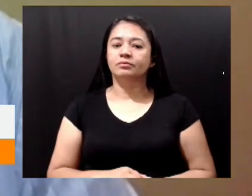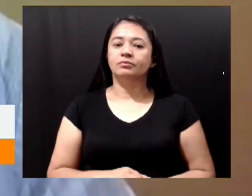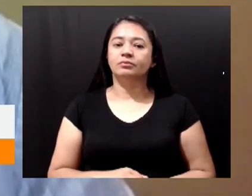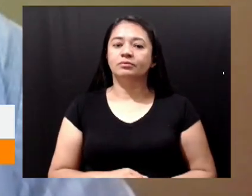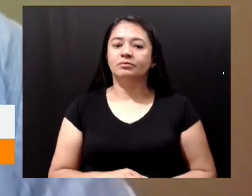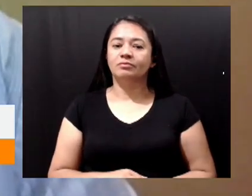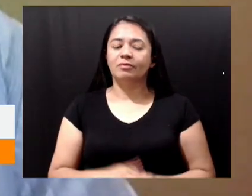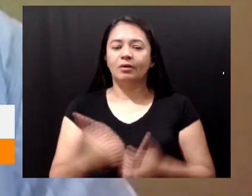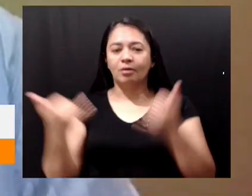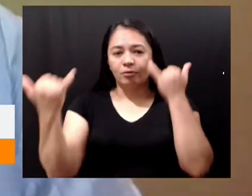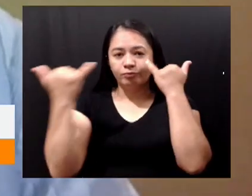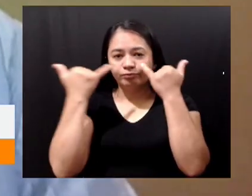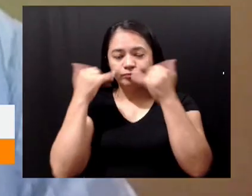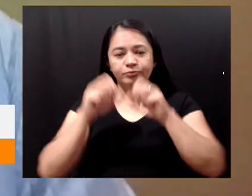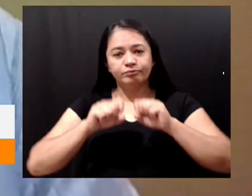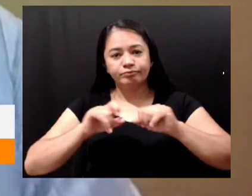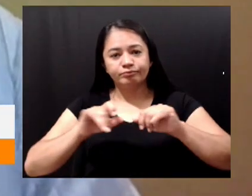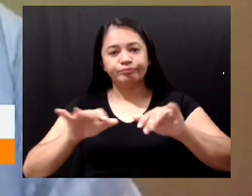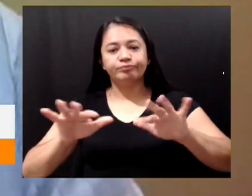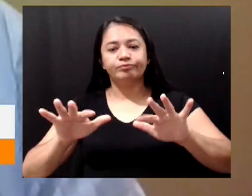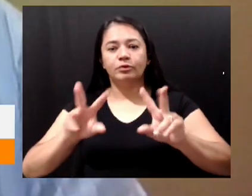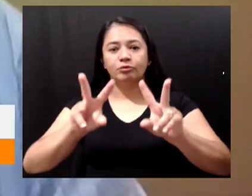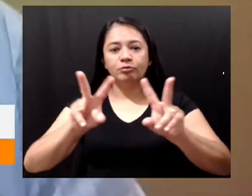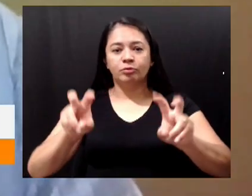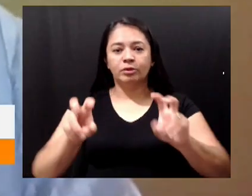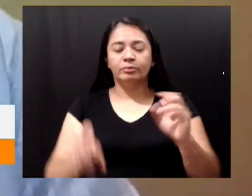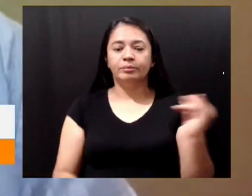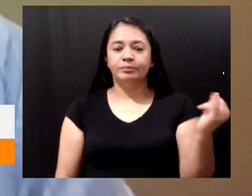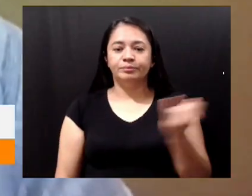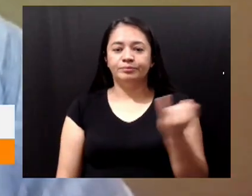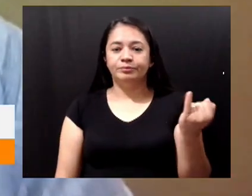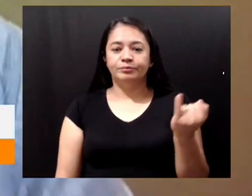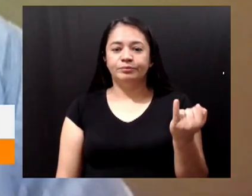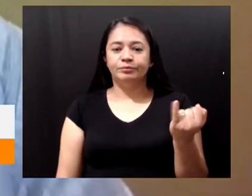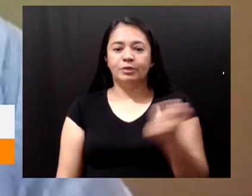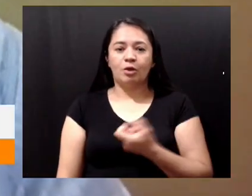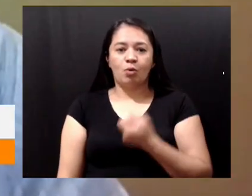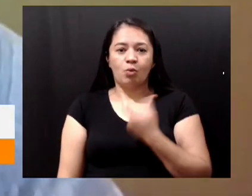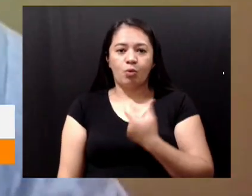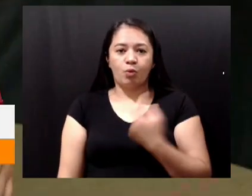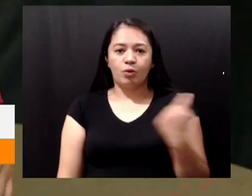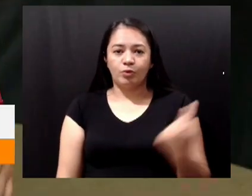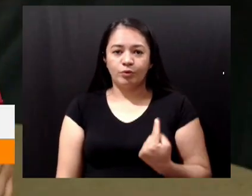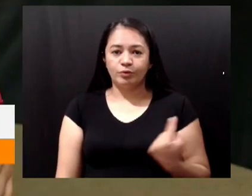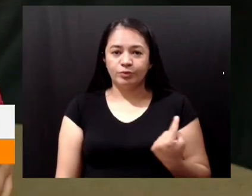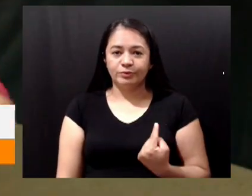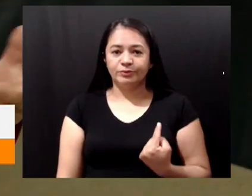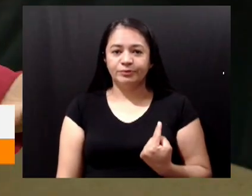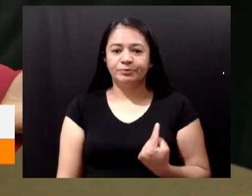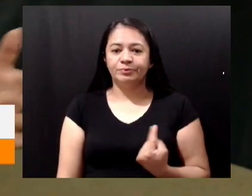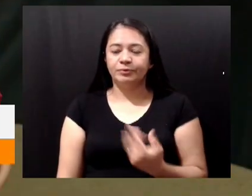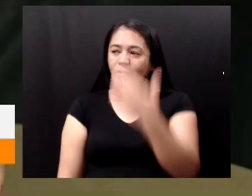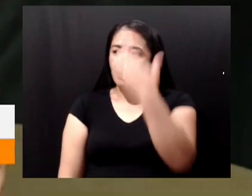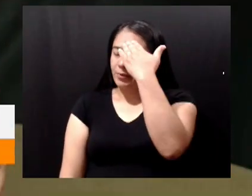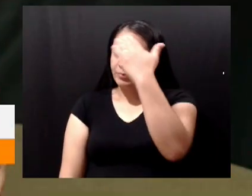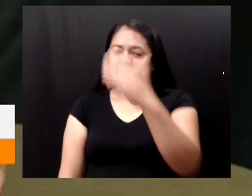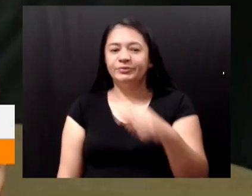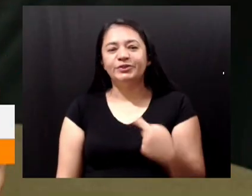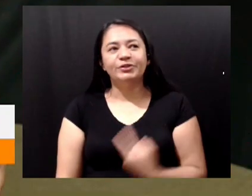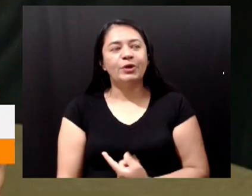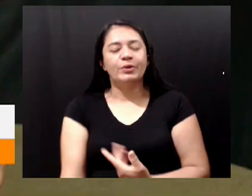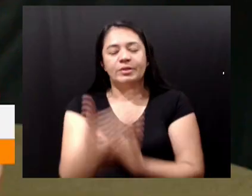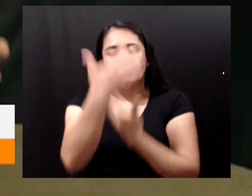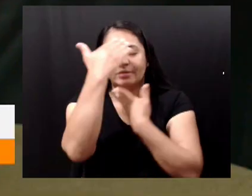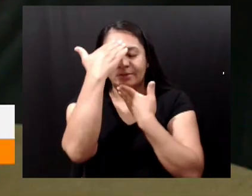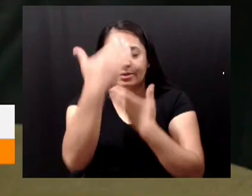informar a sociedade sobre uma questão tão importante como é a automedicação. Obrigado pela oportunidade. Nós que agradecemos a presença de